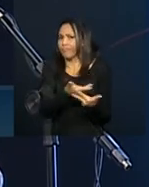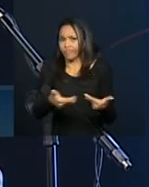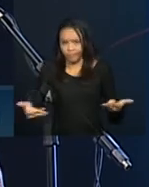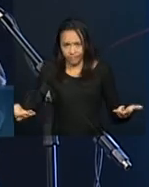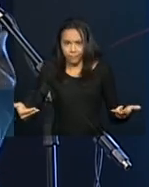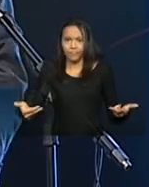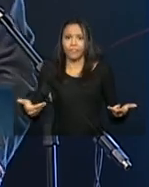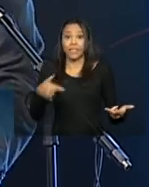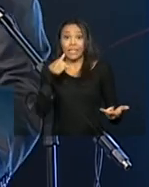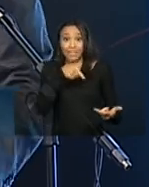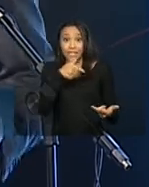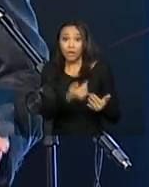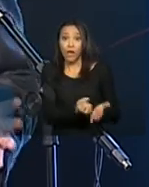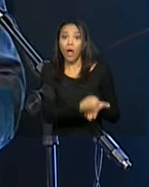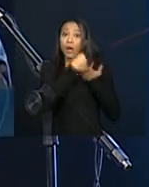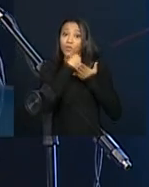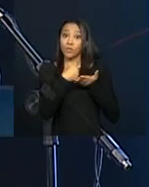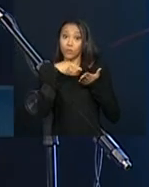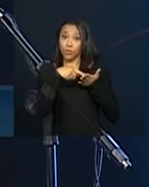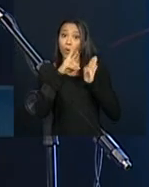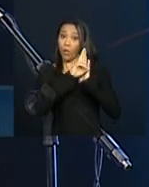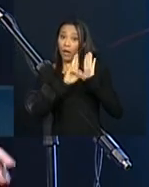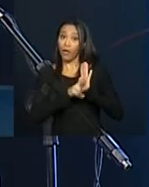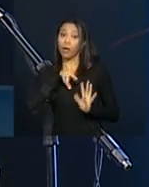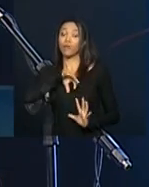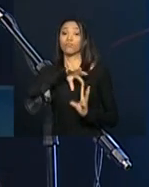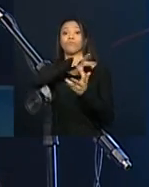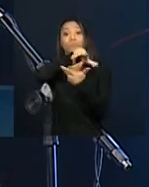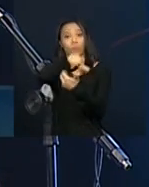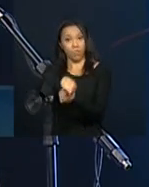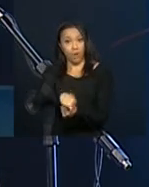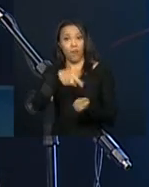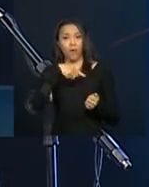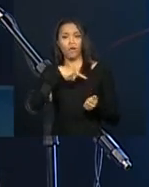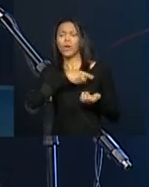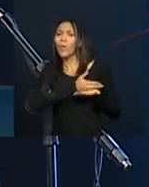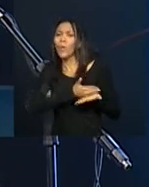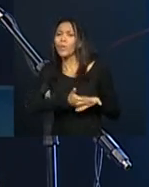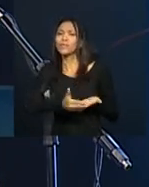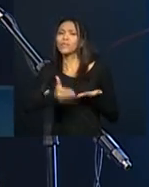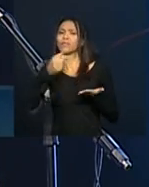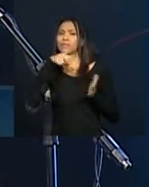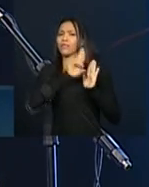serviu a nível global como um princípio organizador